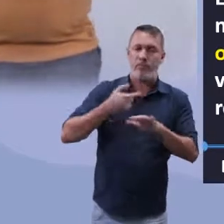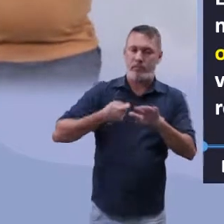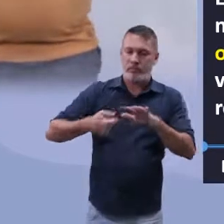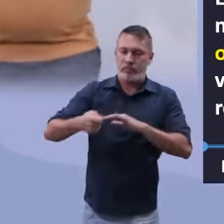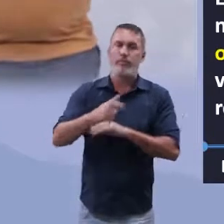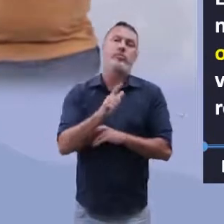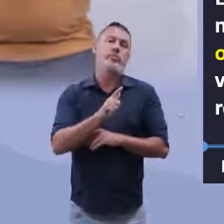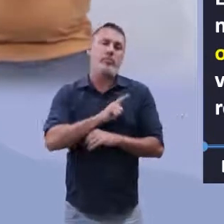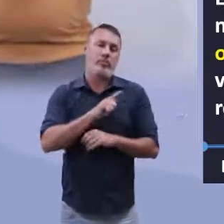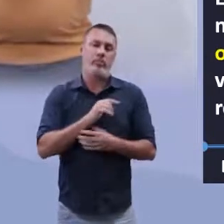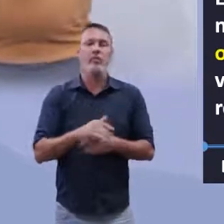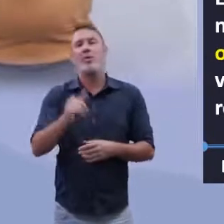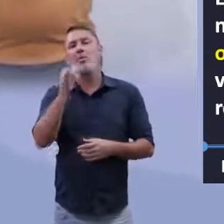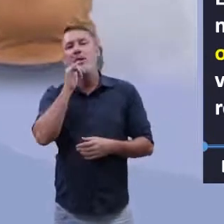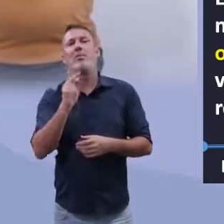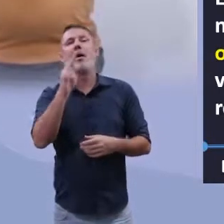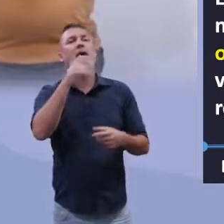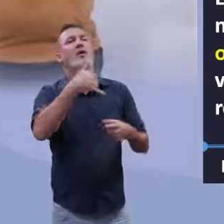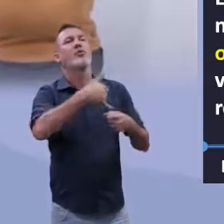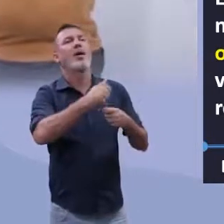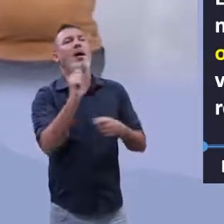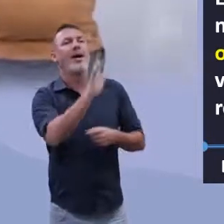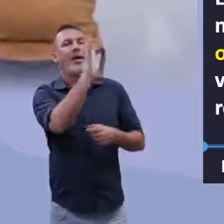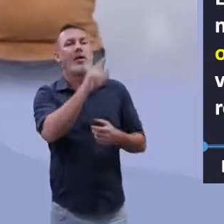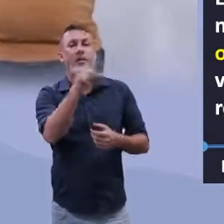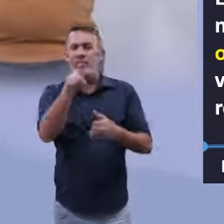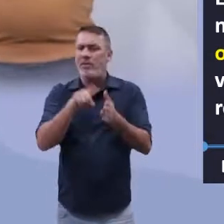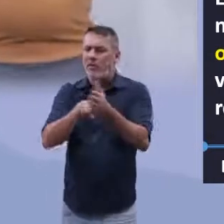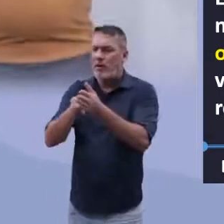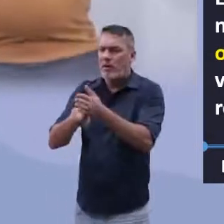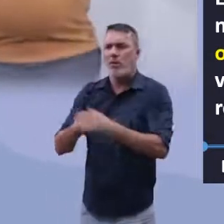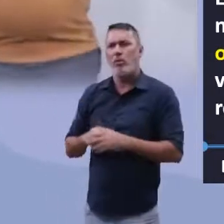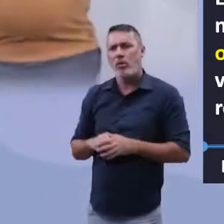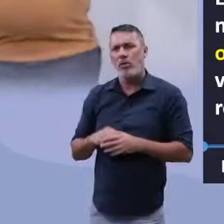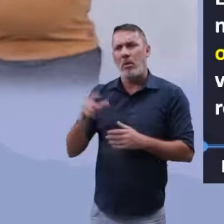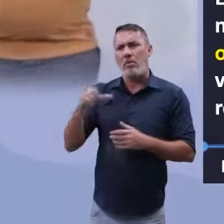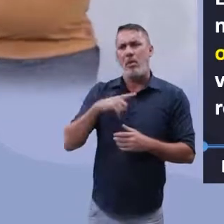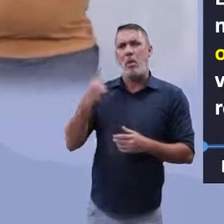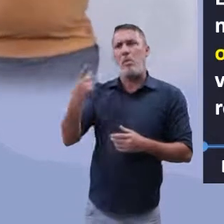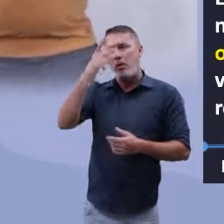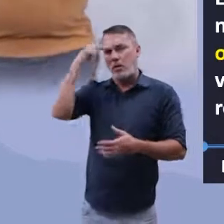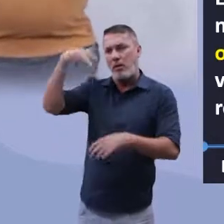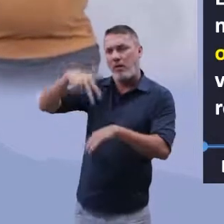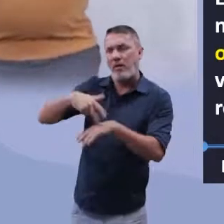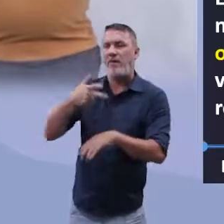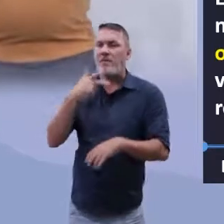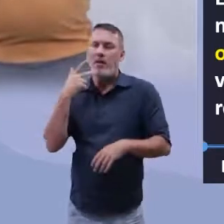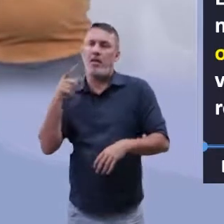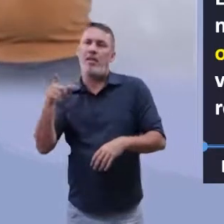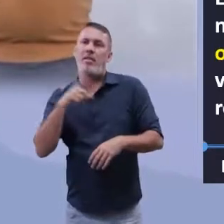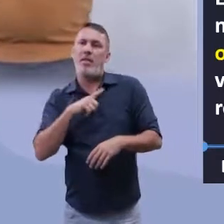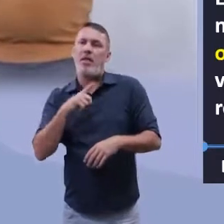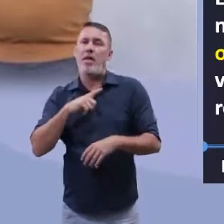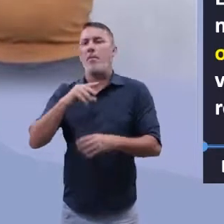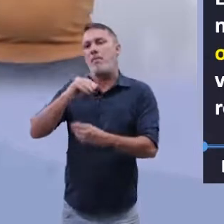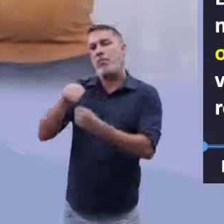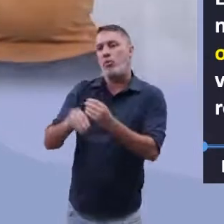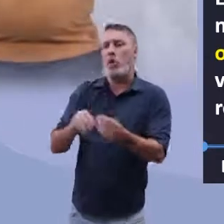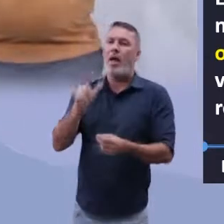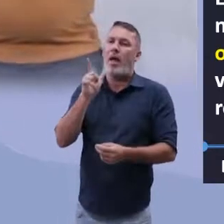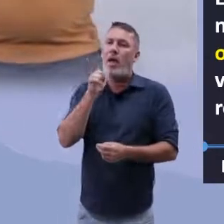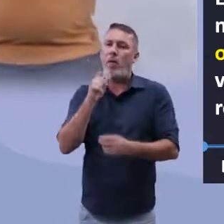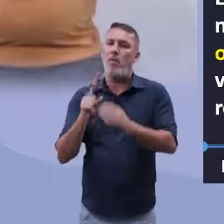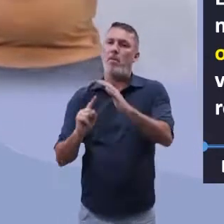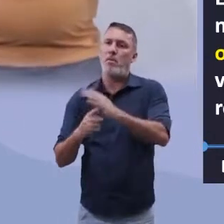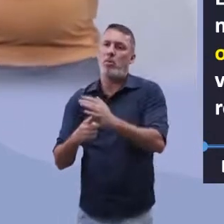news. Para todo assunto. Gasolina está caro. Você vai pesquisar, vai aparecer lá o rapaz, né, criou lá, colocar água no motor,